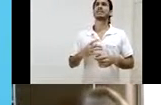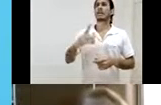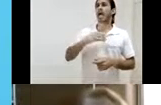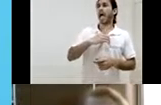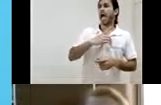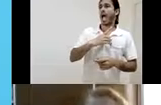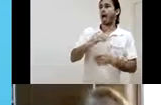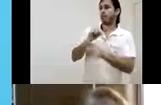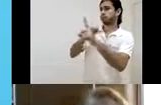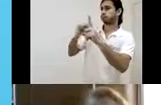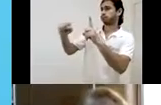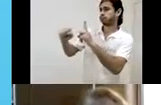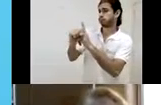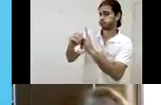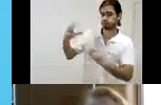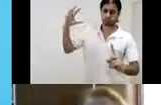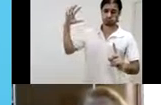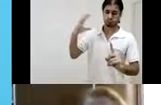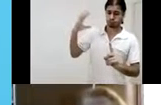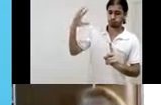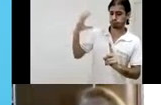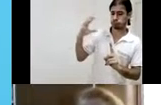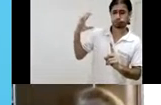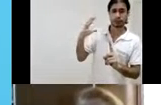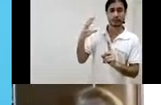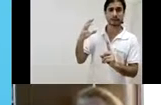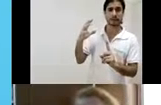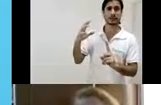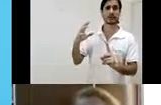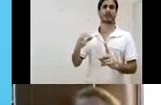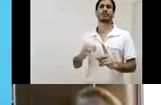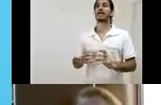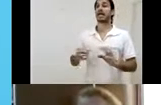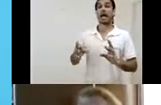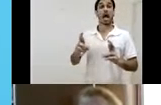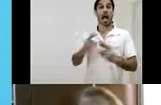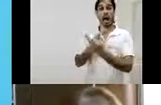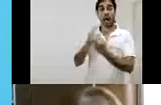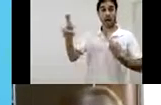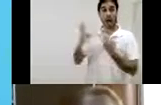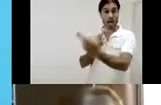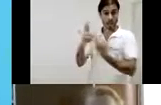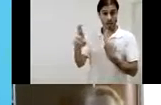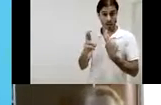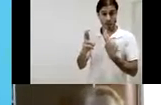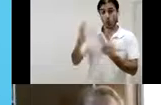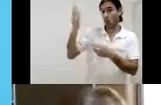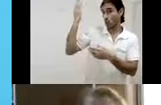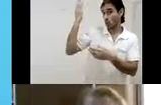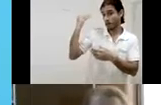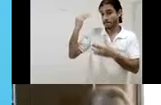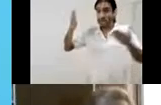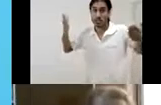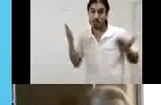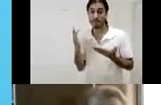distante, desvinculado da sua própria história, das relações estabelecidas com o passado, o presente, a perspectiva de